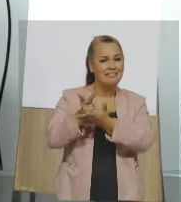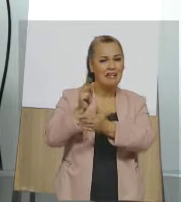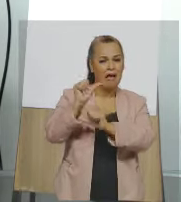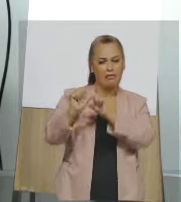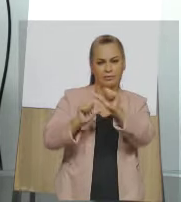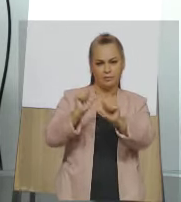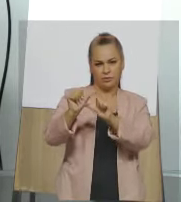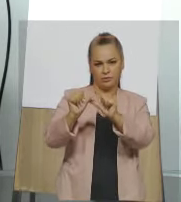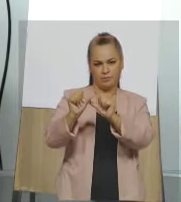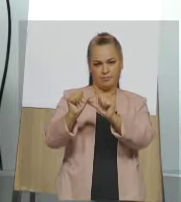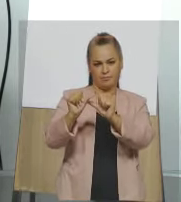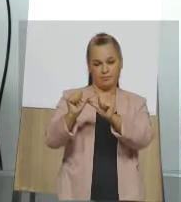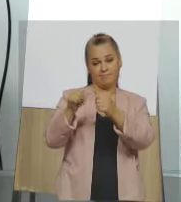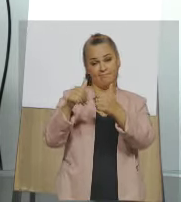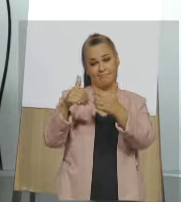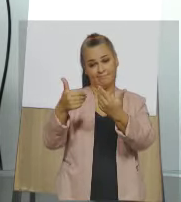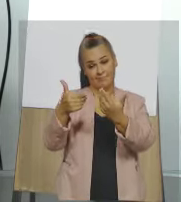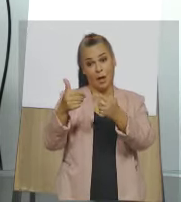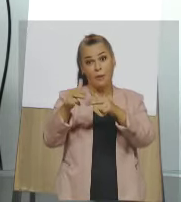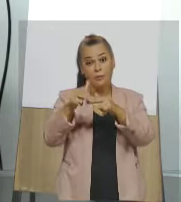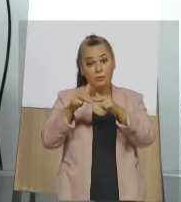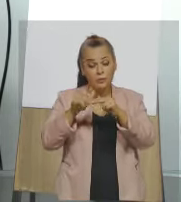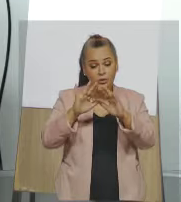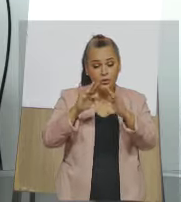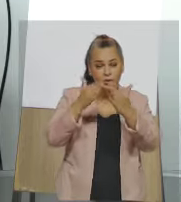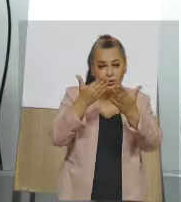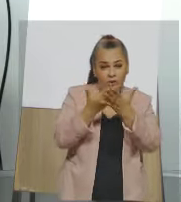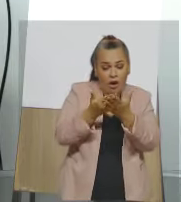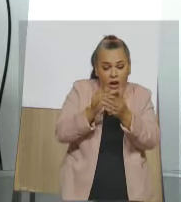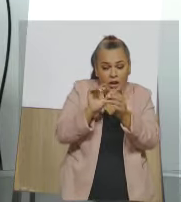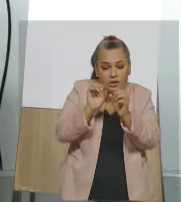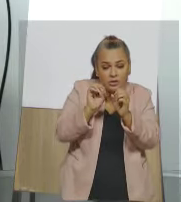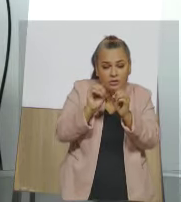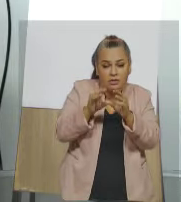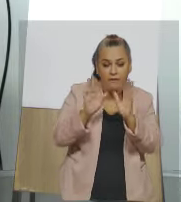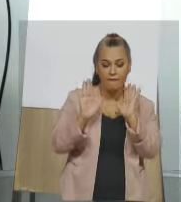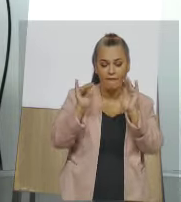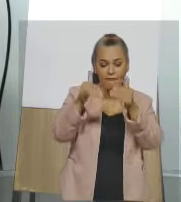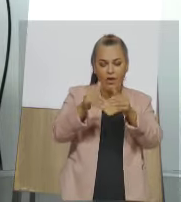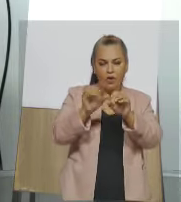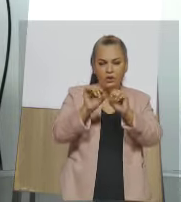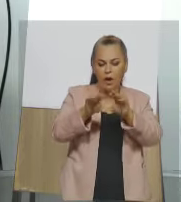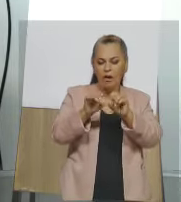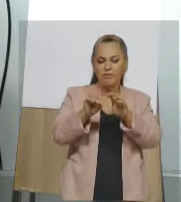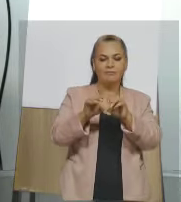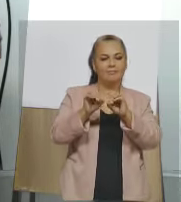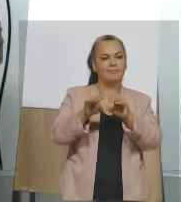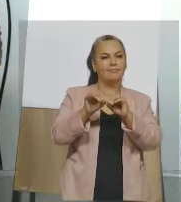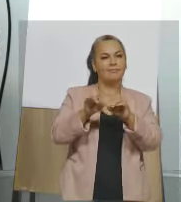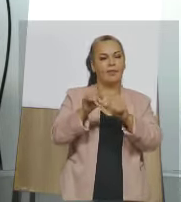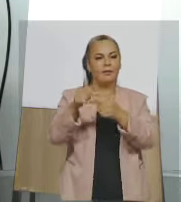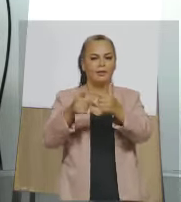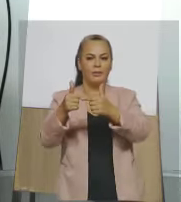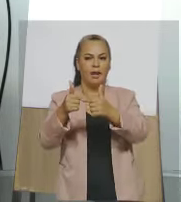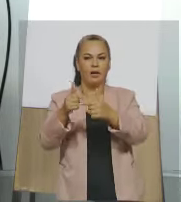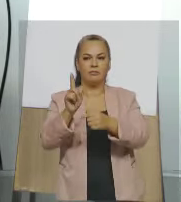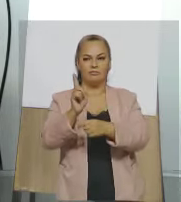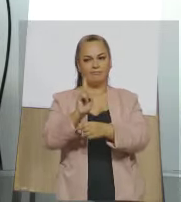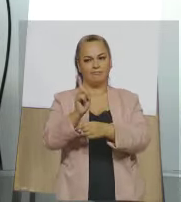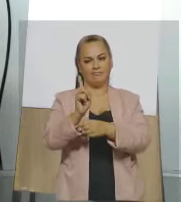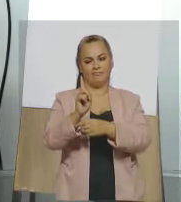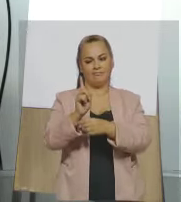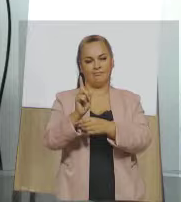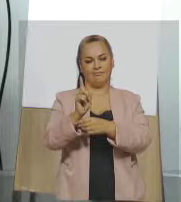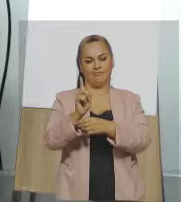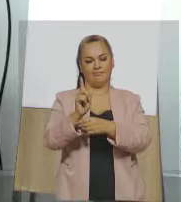isso, só para o mercado de trabalho, porque ele se modifica muito rapidamente. Então, a gente precisa ter uma educação que